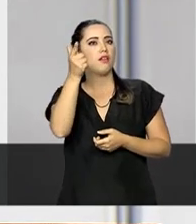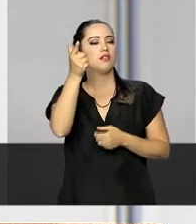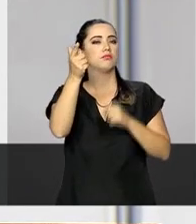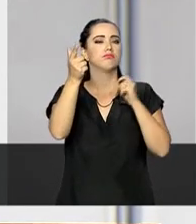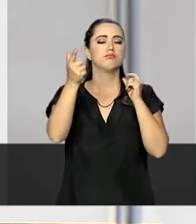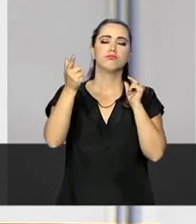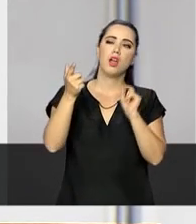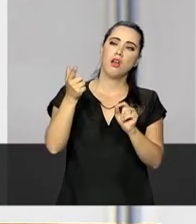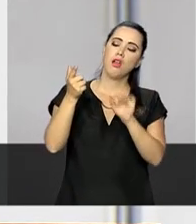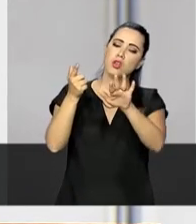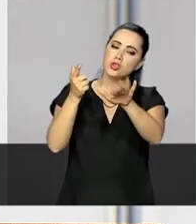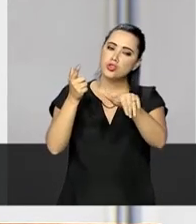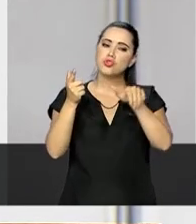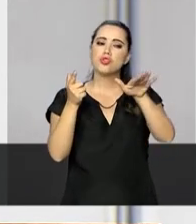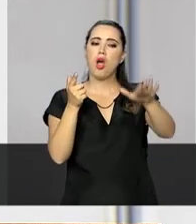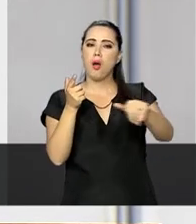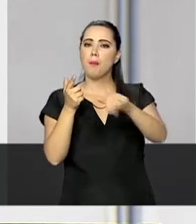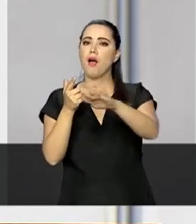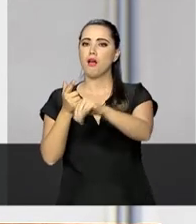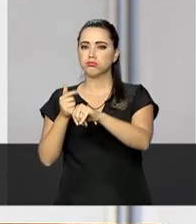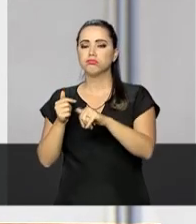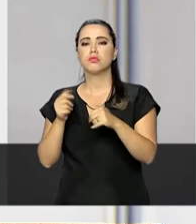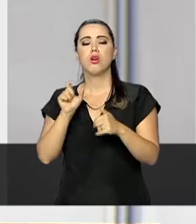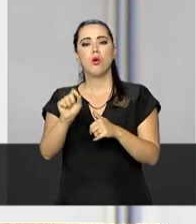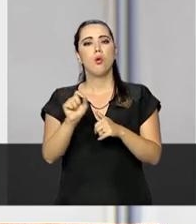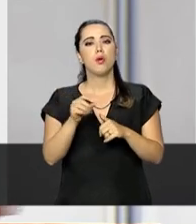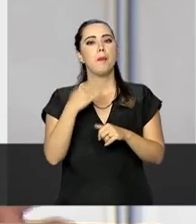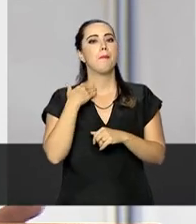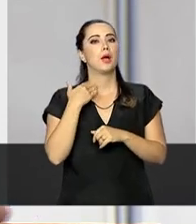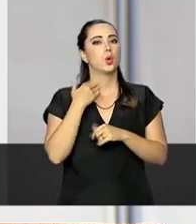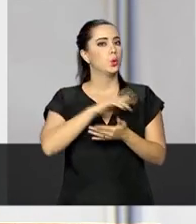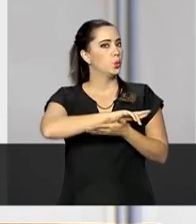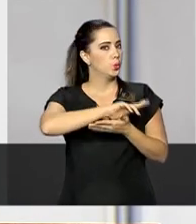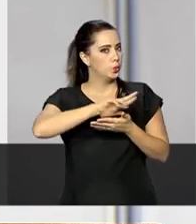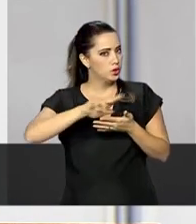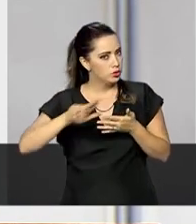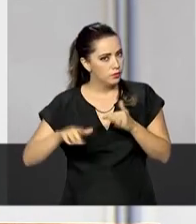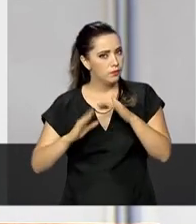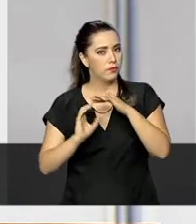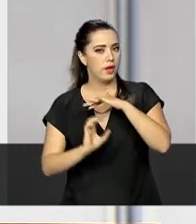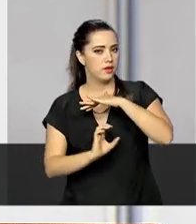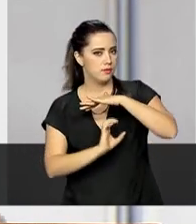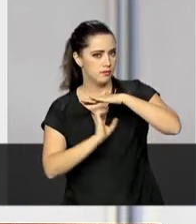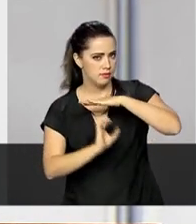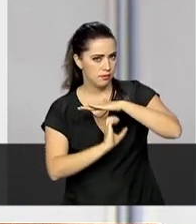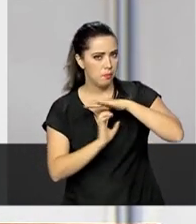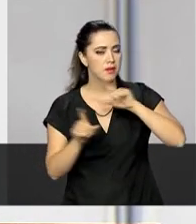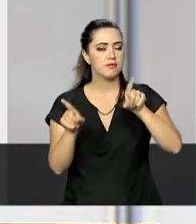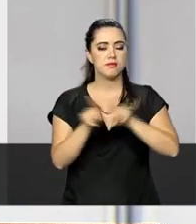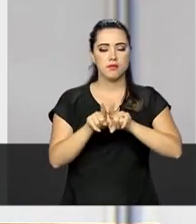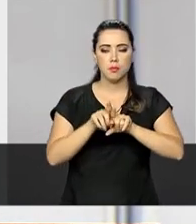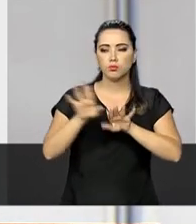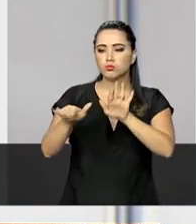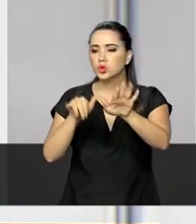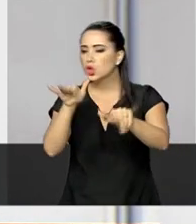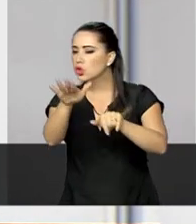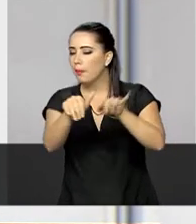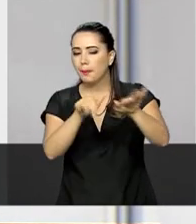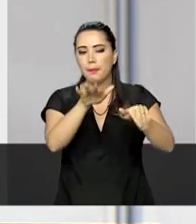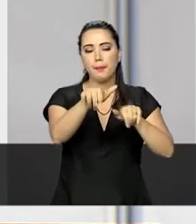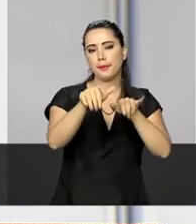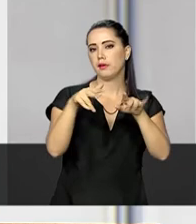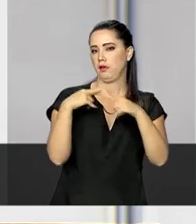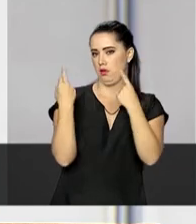o os bancos e várias empresas para que nós tivéssemos uma reunião a respeito dessa